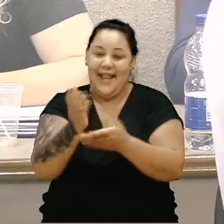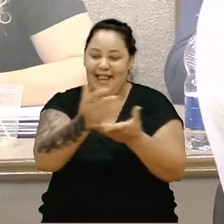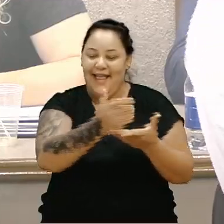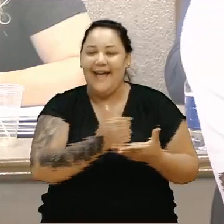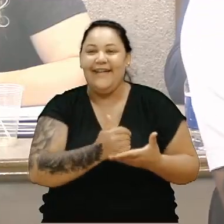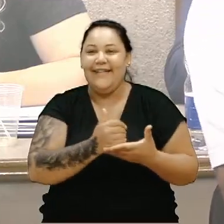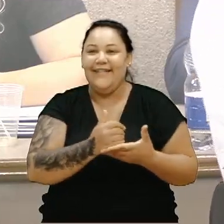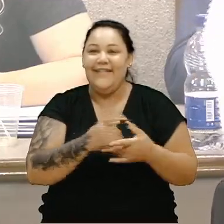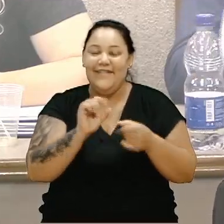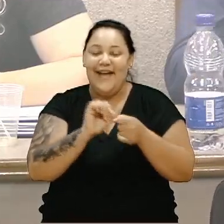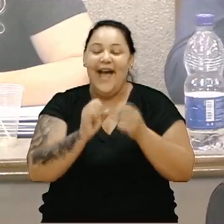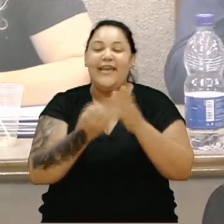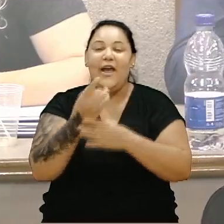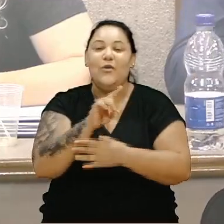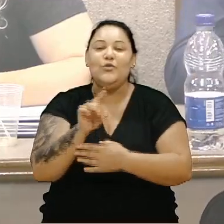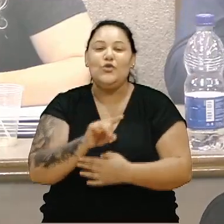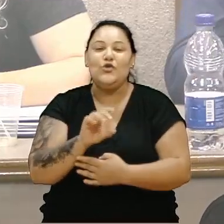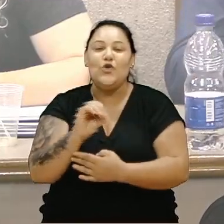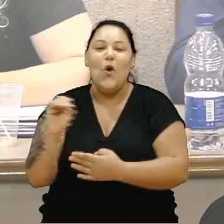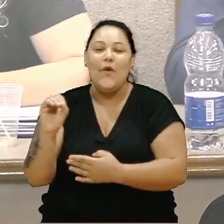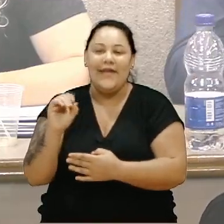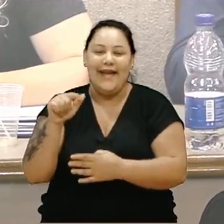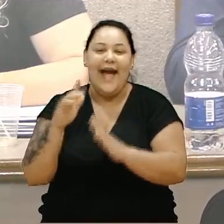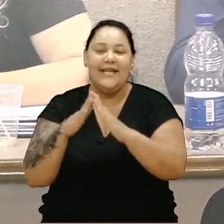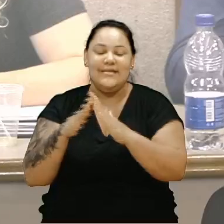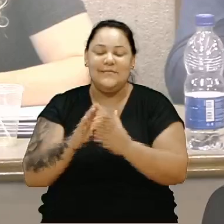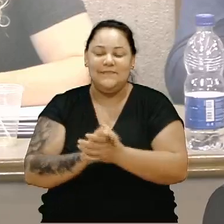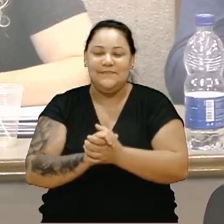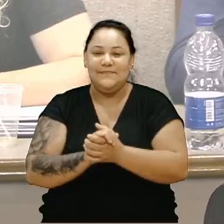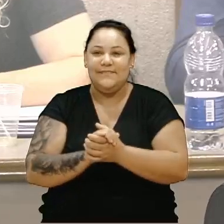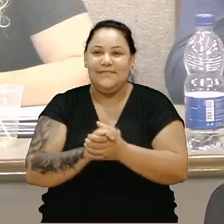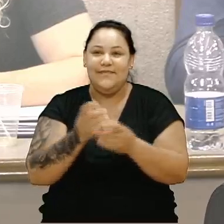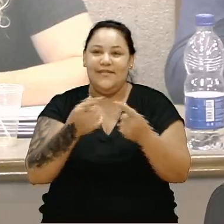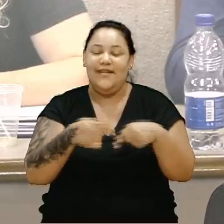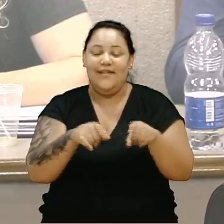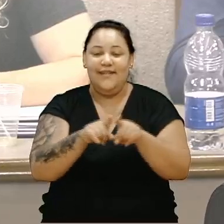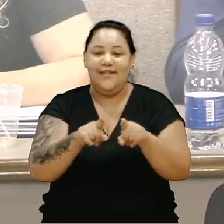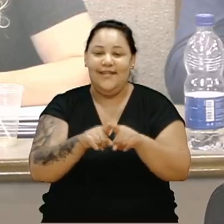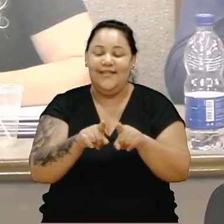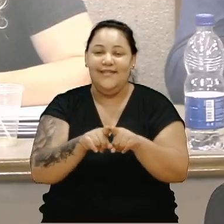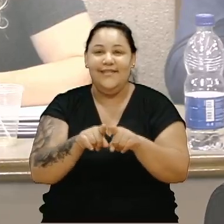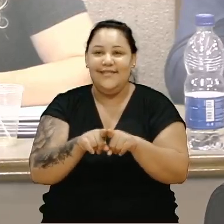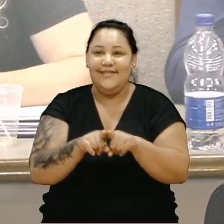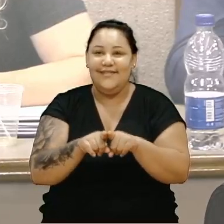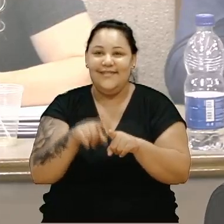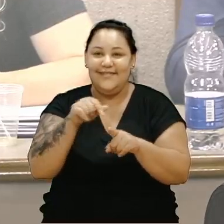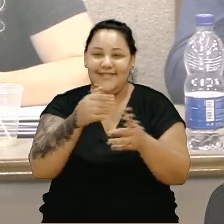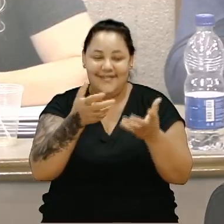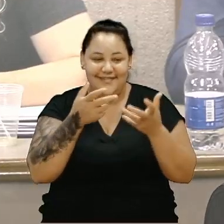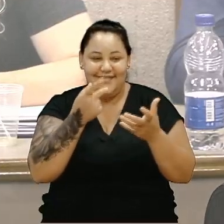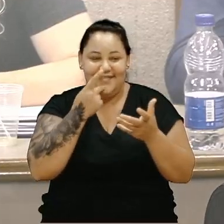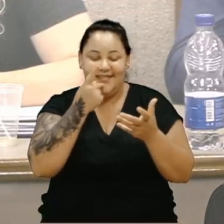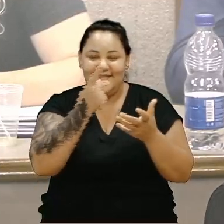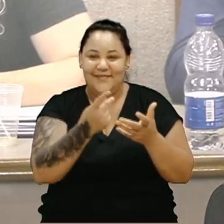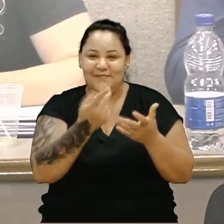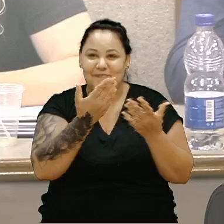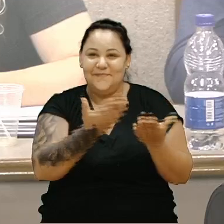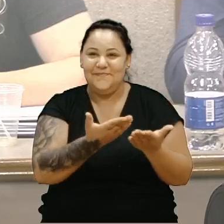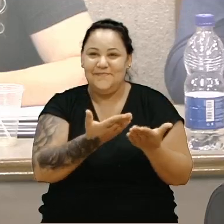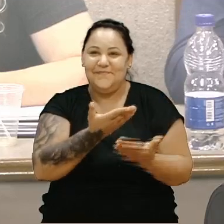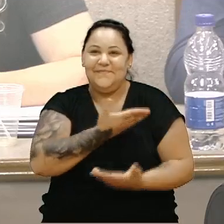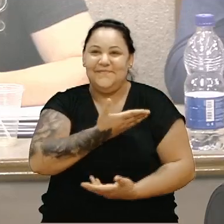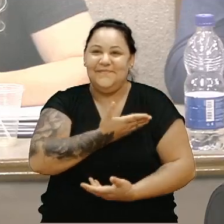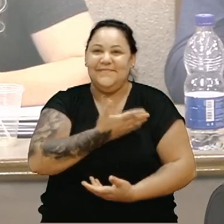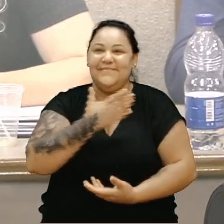fazer um zoológico em casa. Né? Eu também gostaria de ressaltar o nome de um camarada, amigo meu aqui, que lá